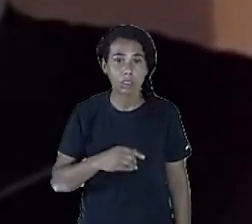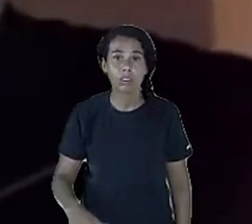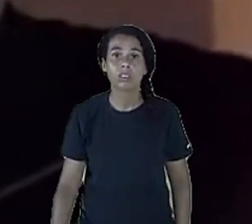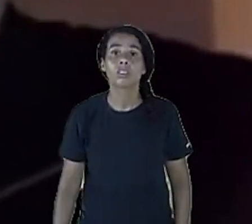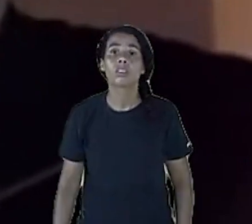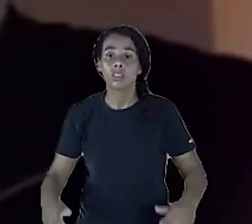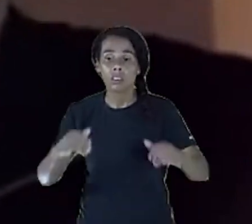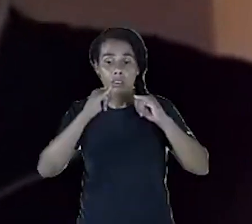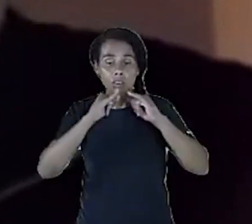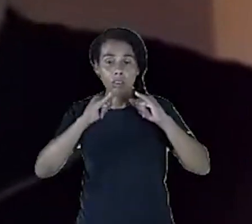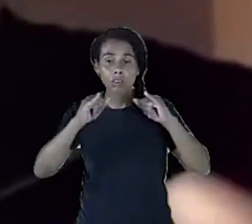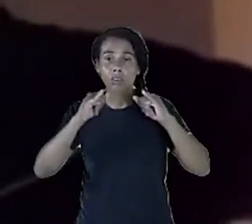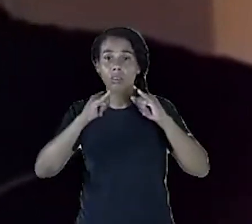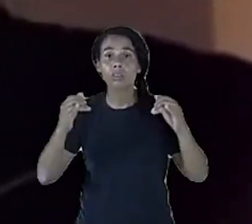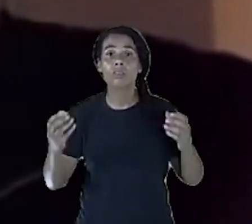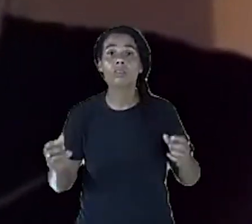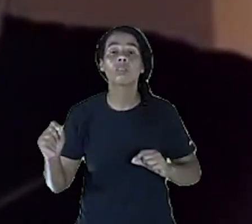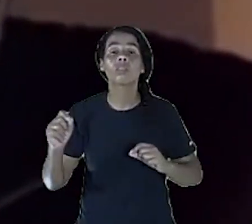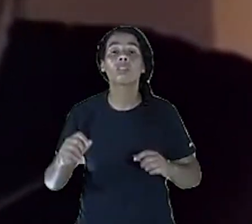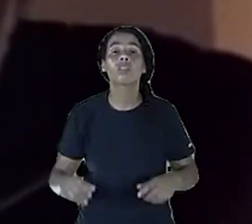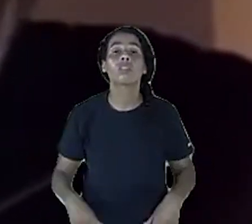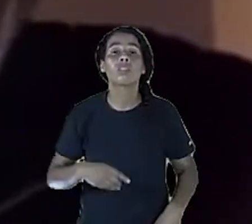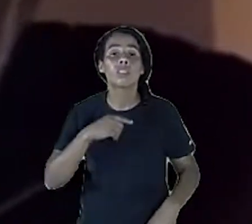dessas dúvidas todas que nos